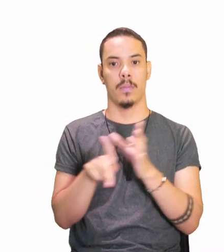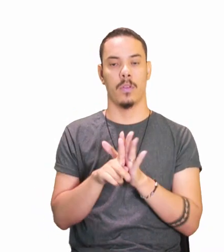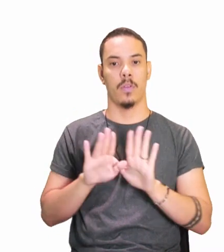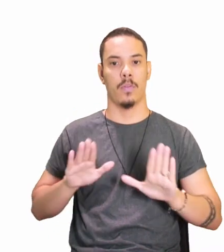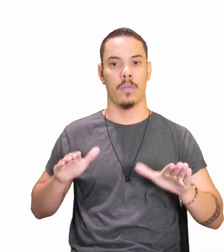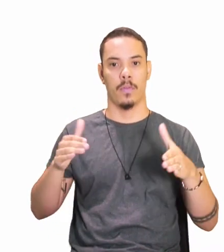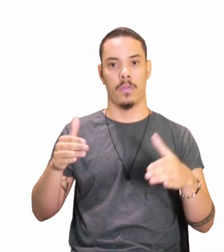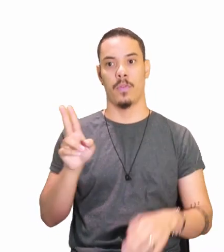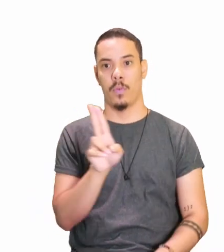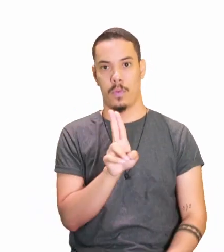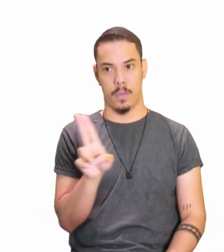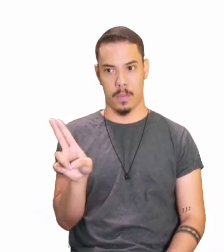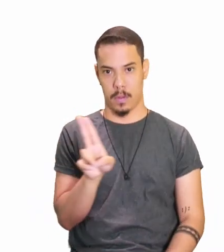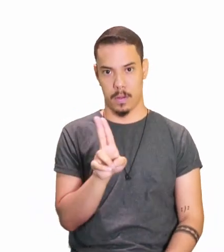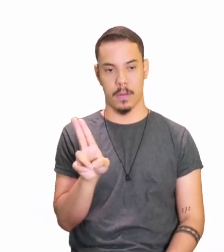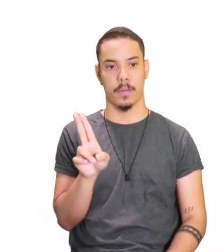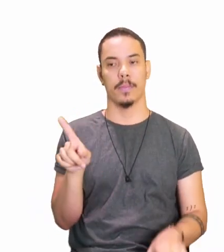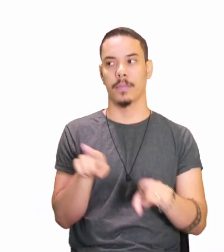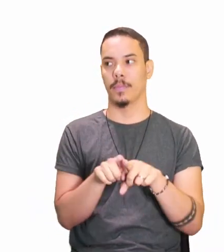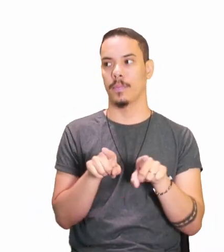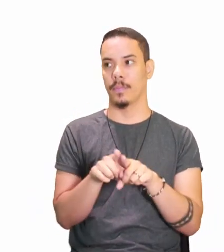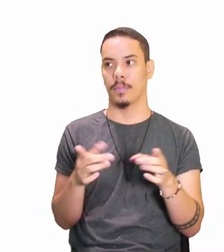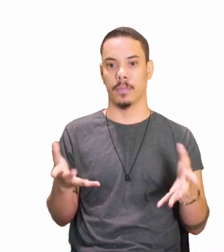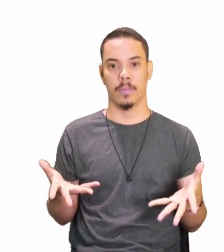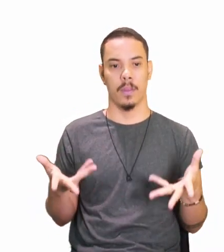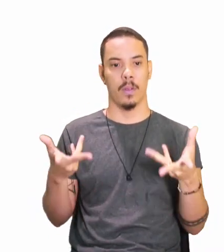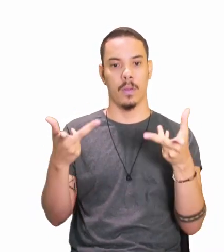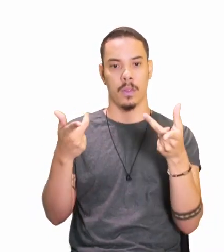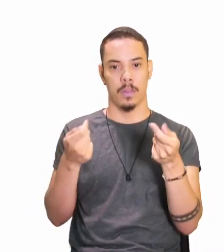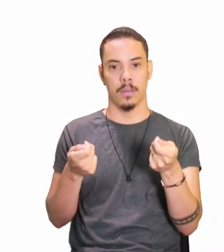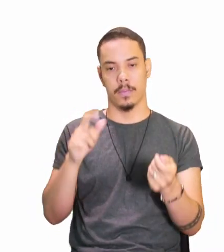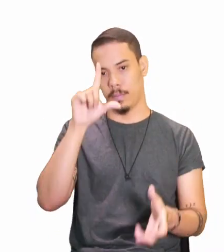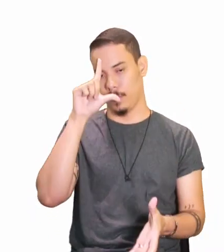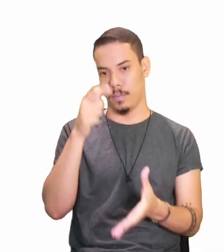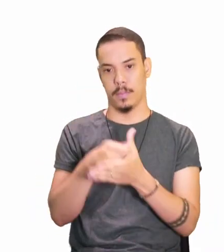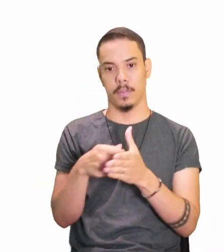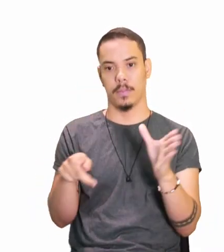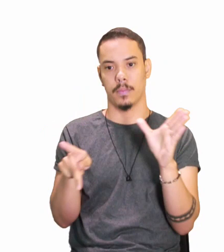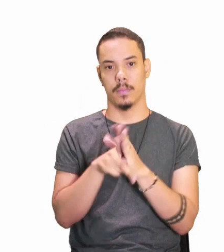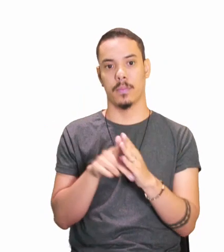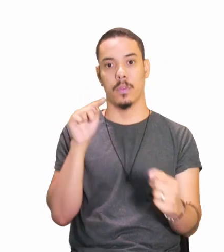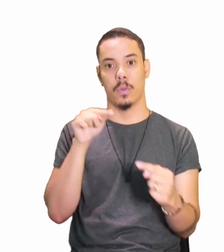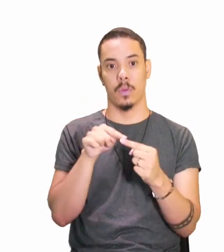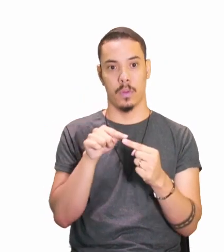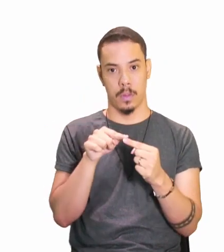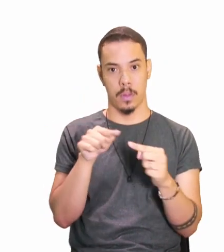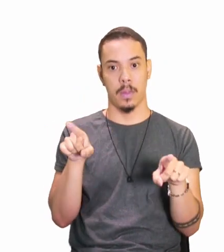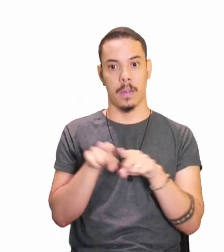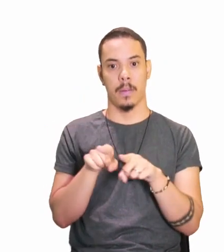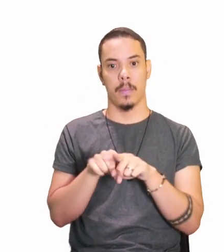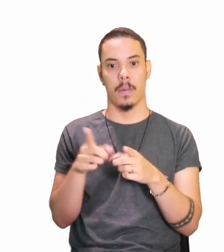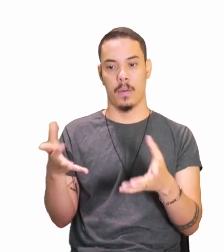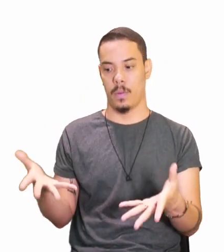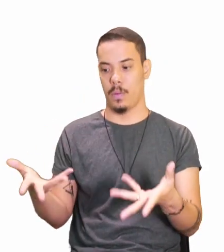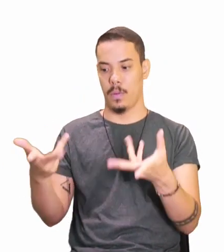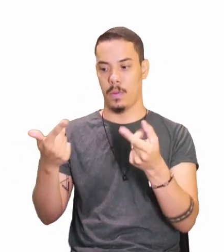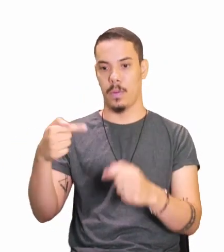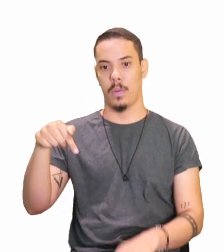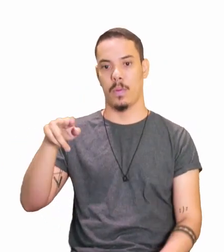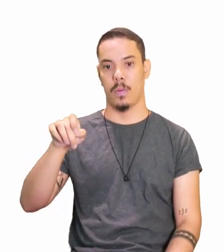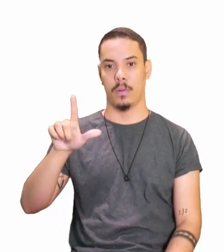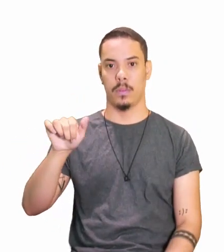nome, tá? Ó, qualidade também é nome. Ó, o determinante fazendo a concordância com qualidade.